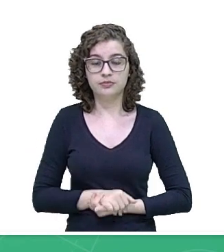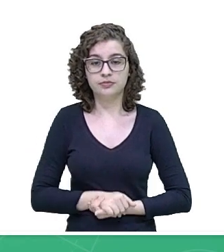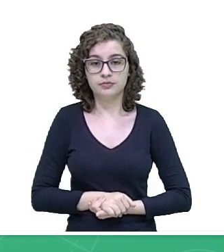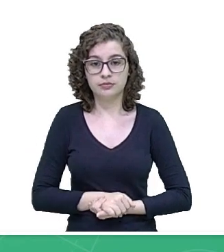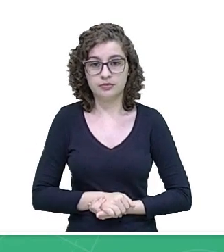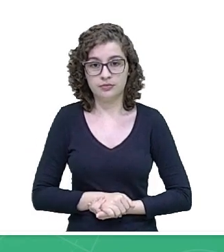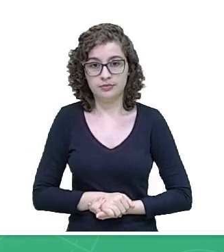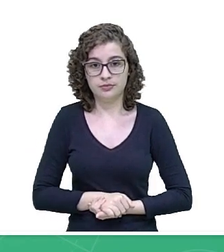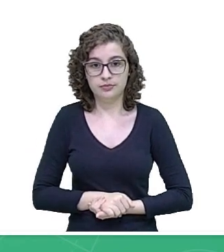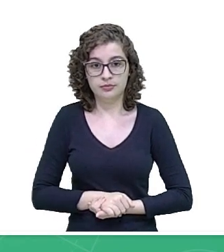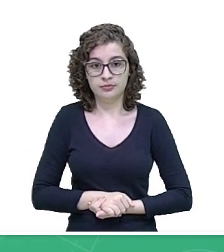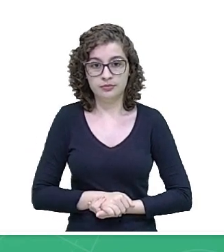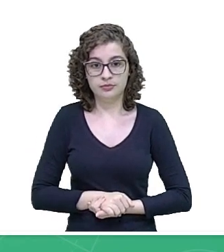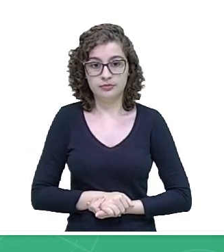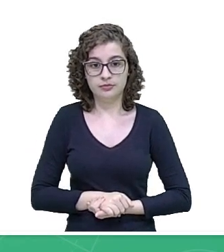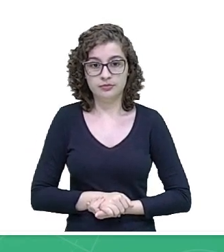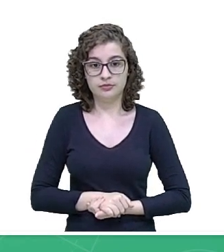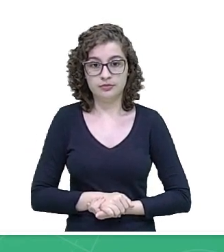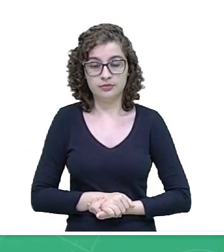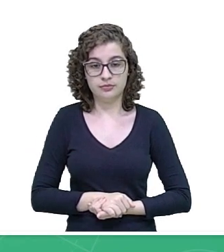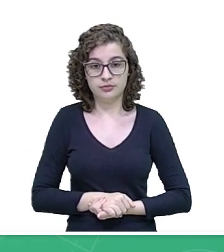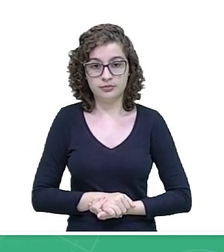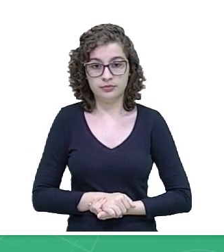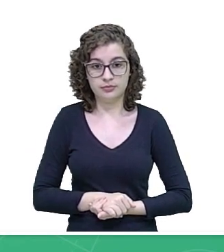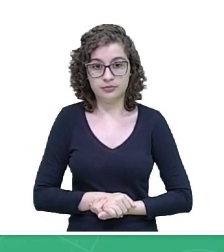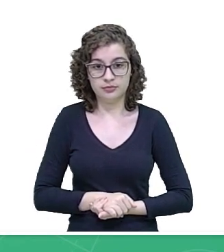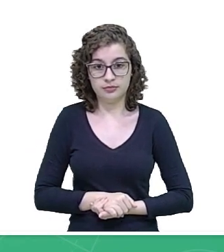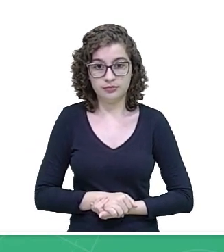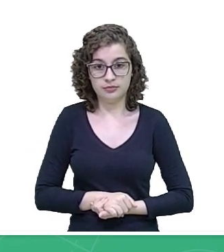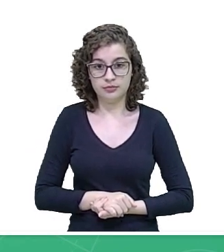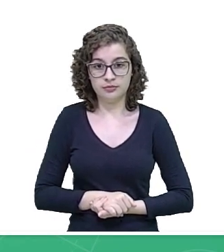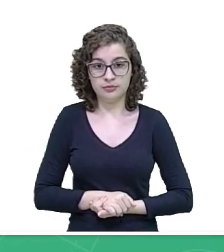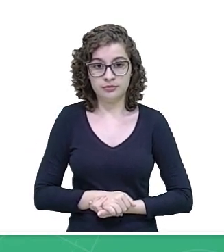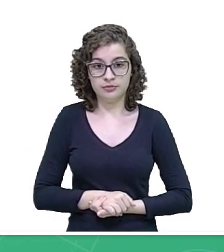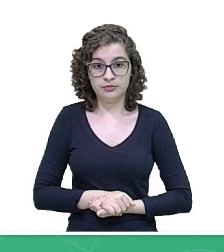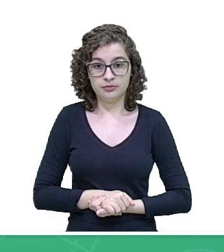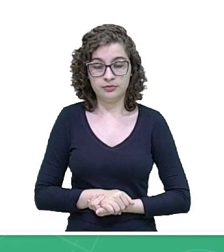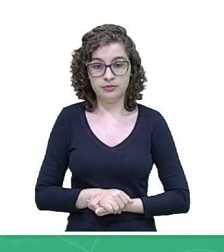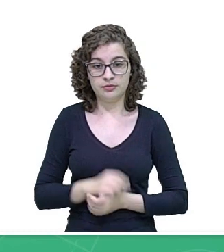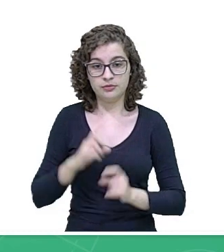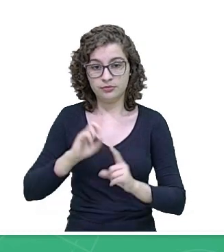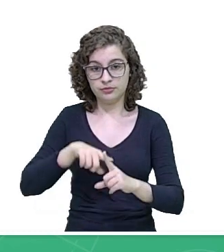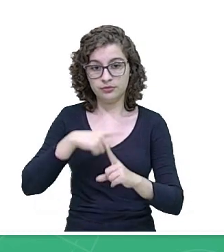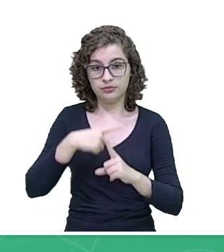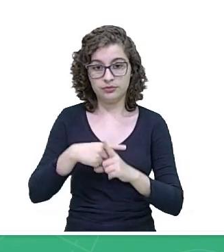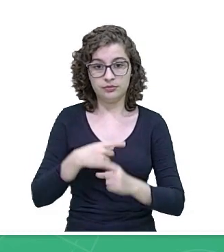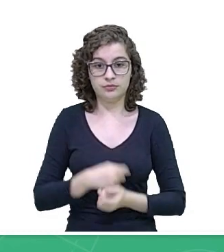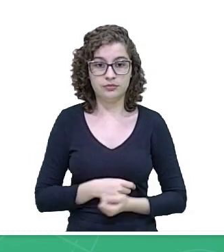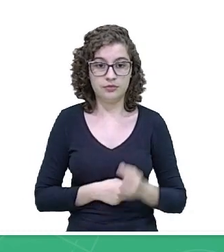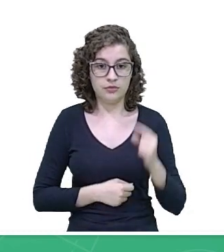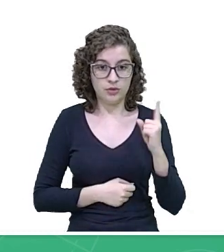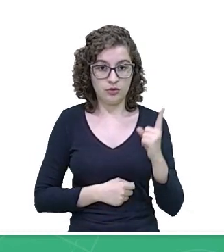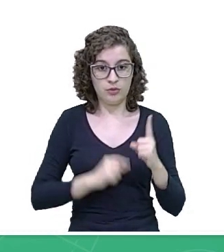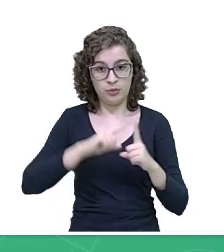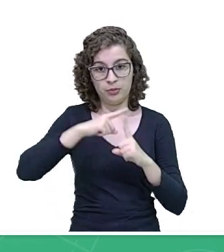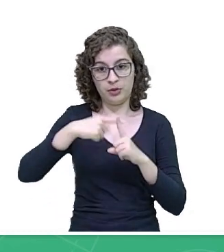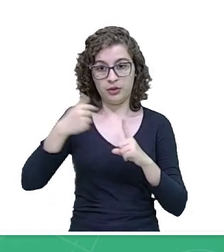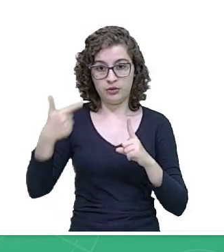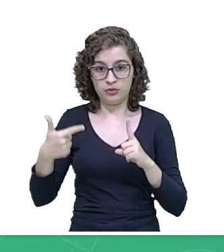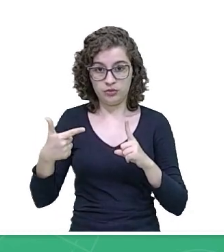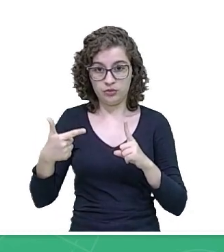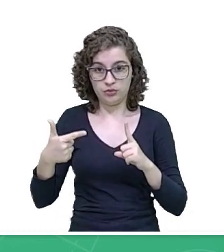a resposta, né? Então, a gente precisa fazer esse somatório. Vejam, eu vou somar 1 mais